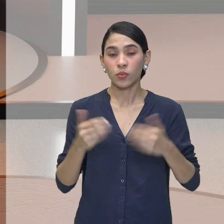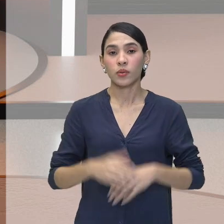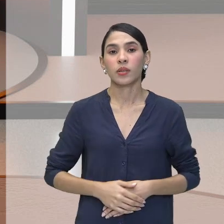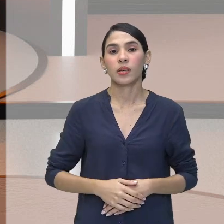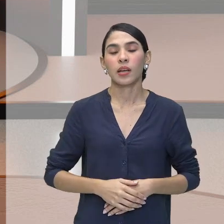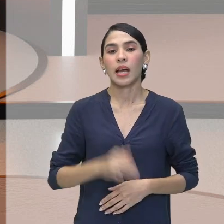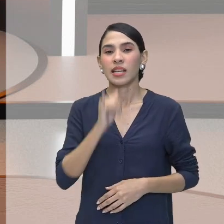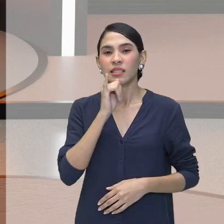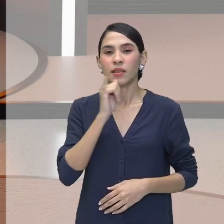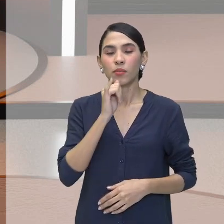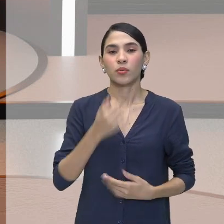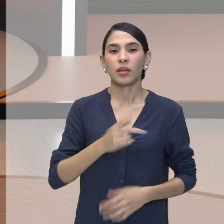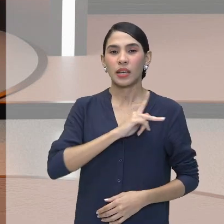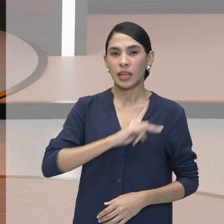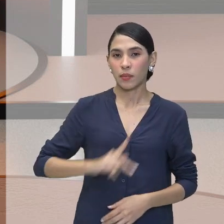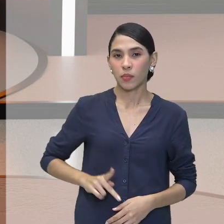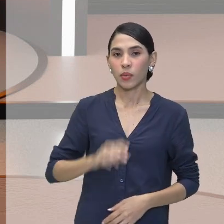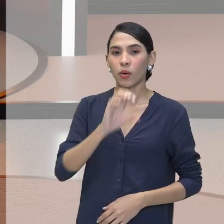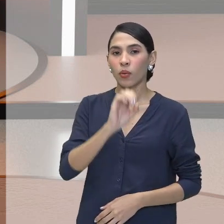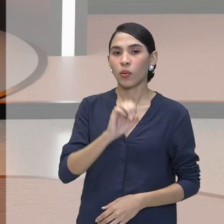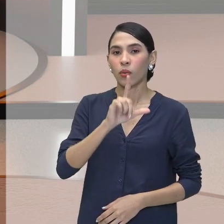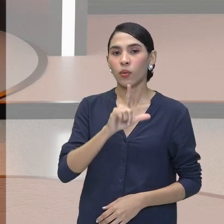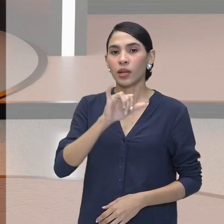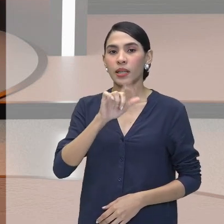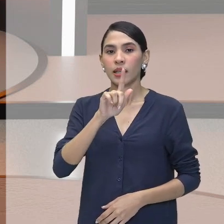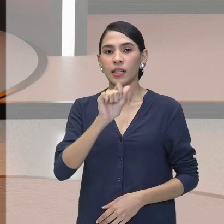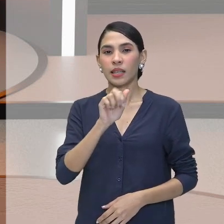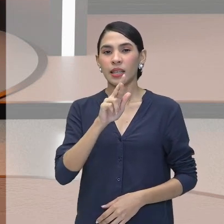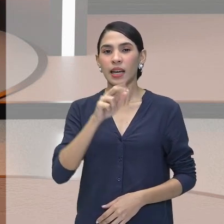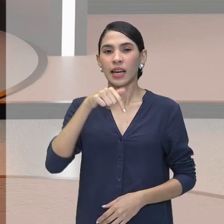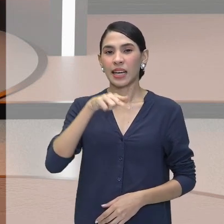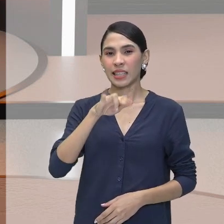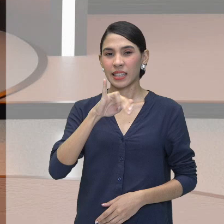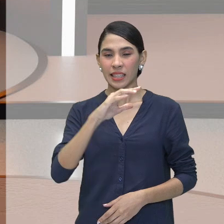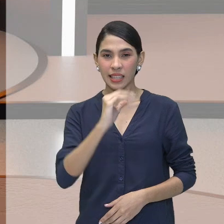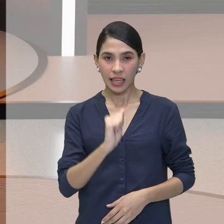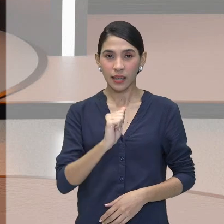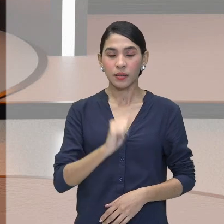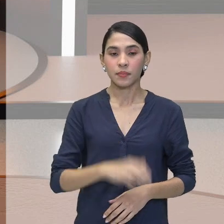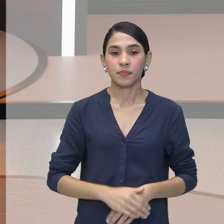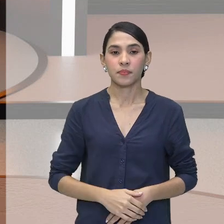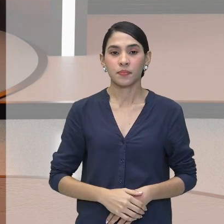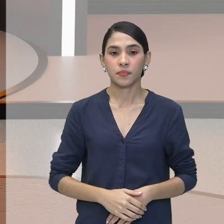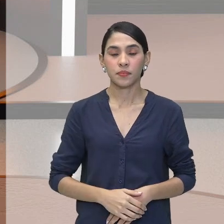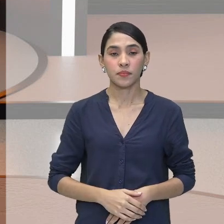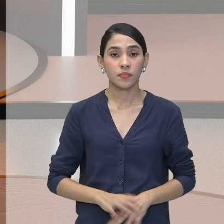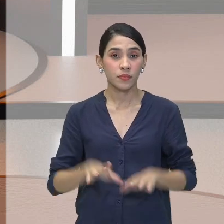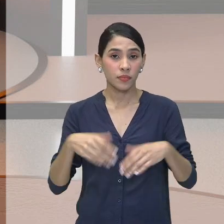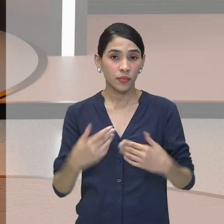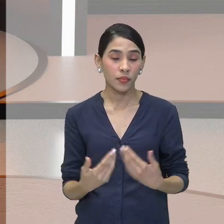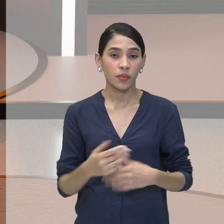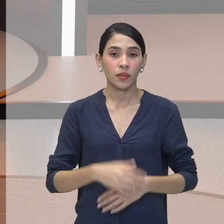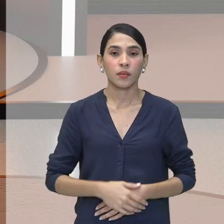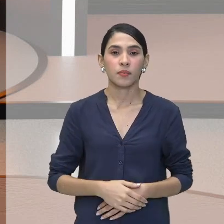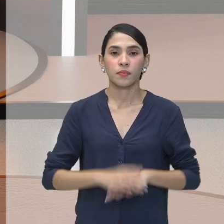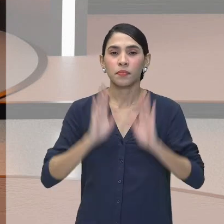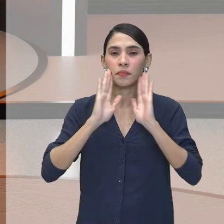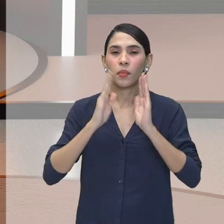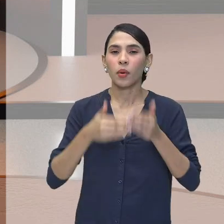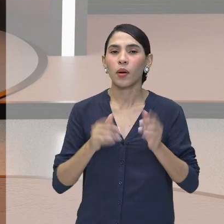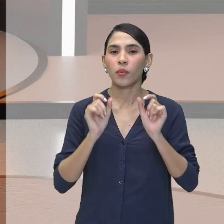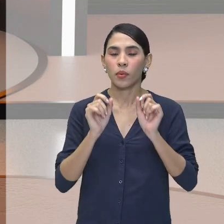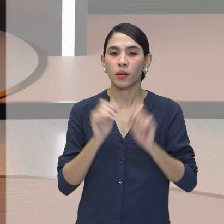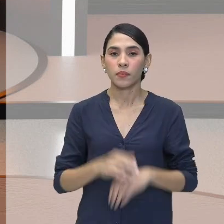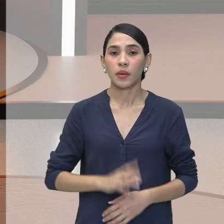que vai ser a chamada República Oligárquica, iniciando, se não me falha a memória, com o Prudente de Moraes. Então nós vamos falar especificamente agora da